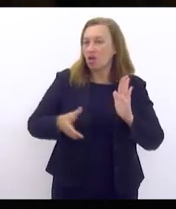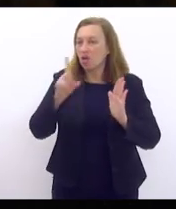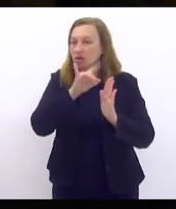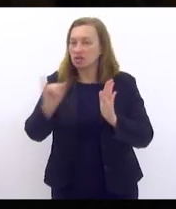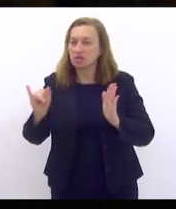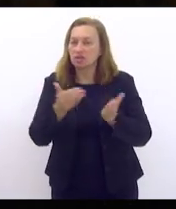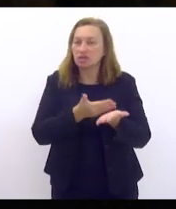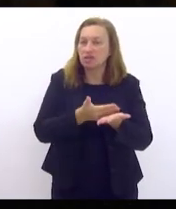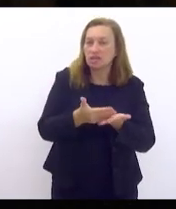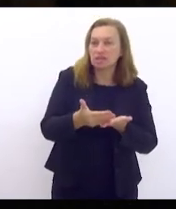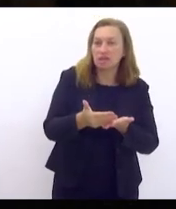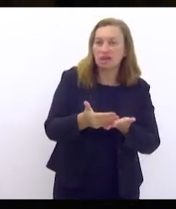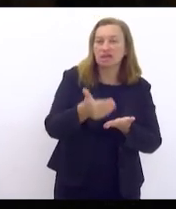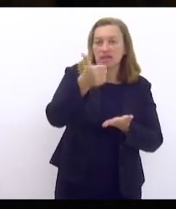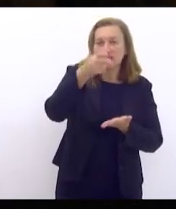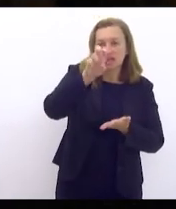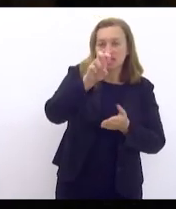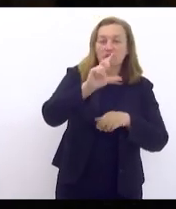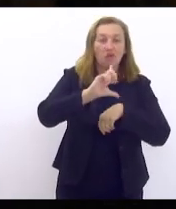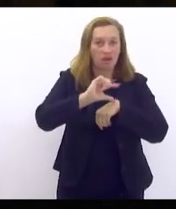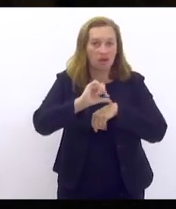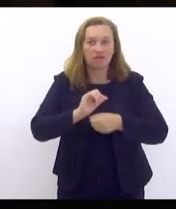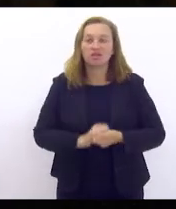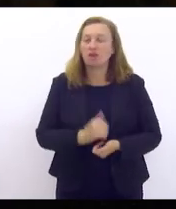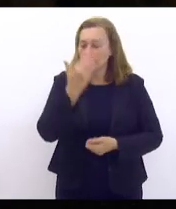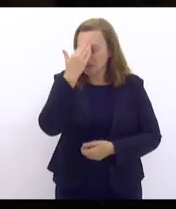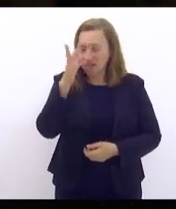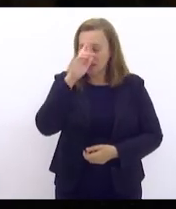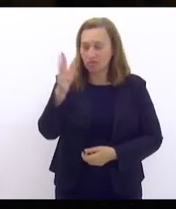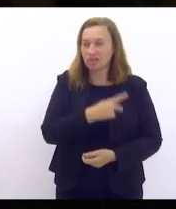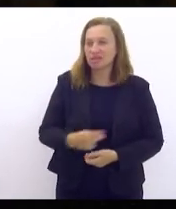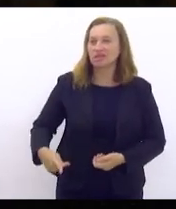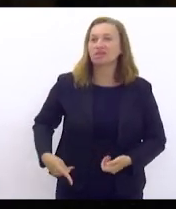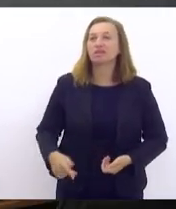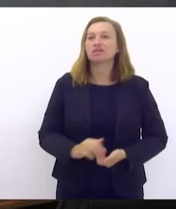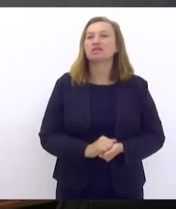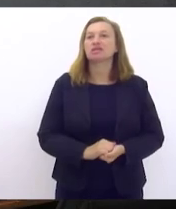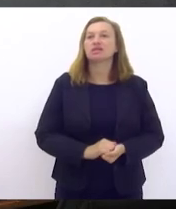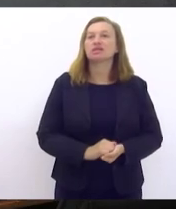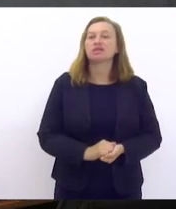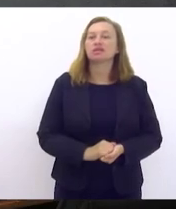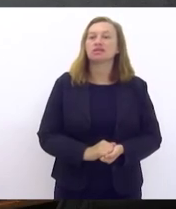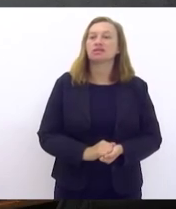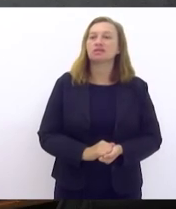só começará as 15 horas Muito obrigado senhora presidente